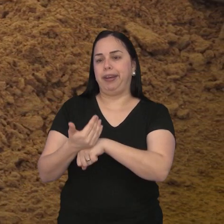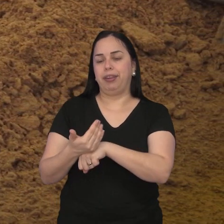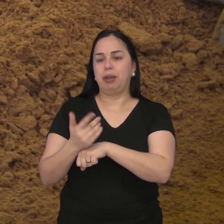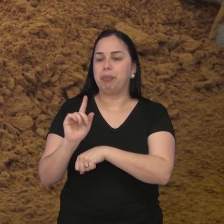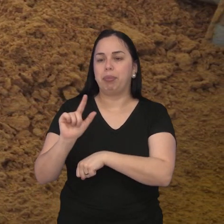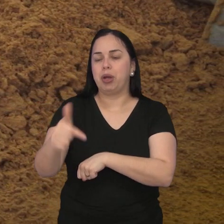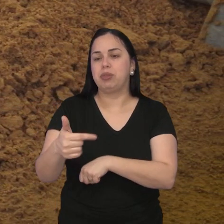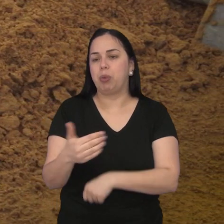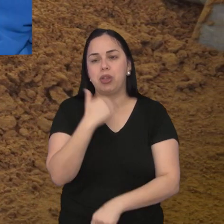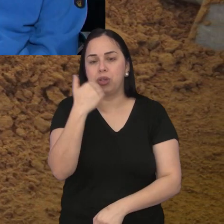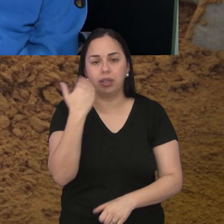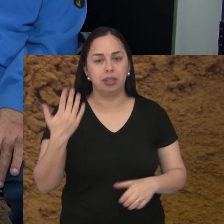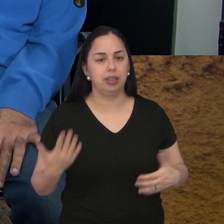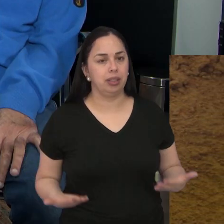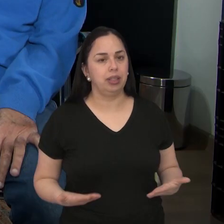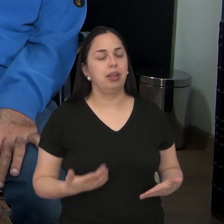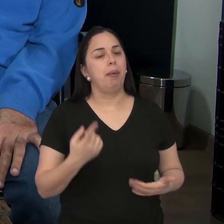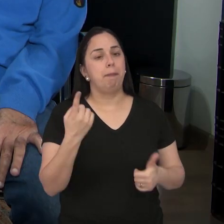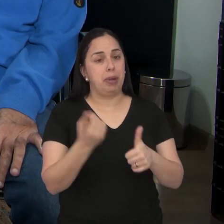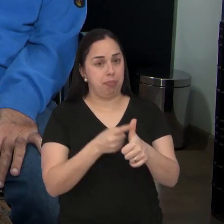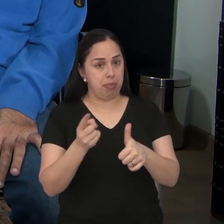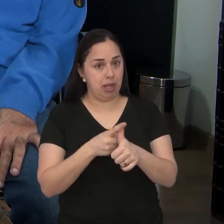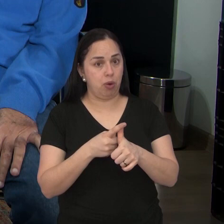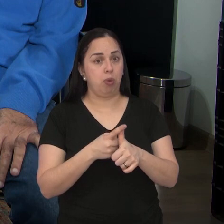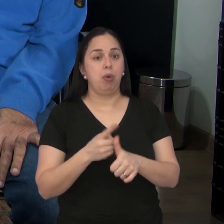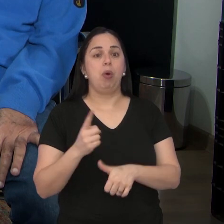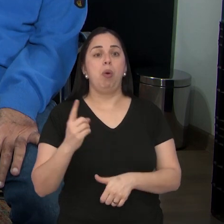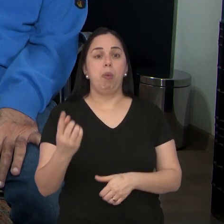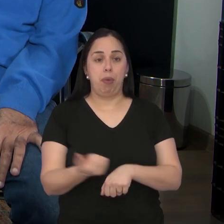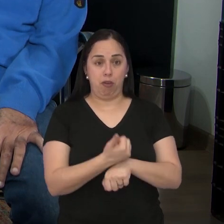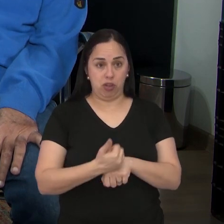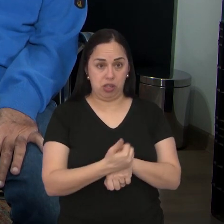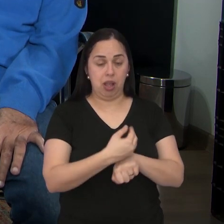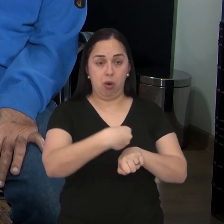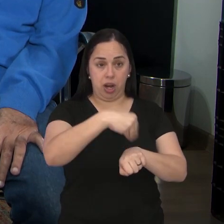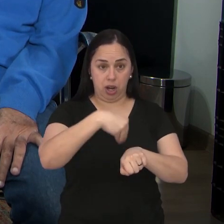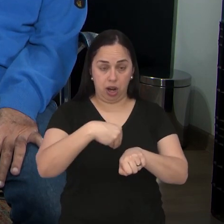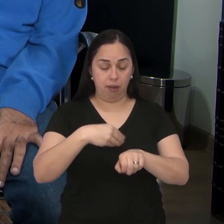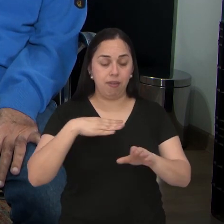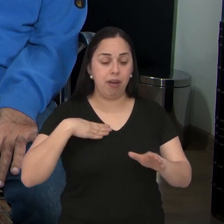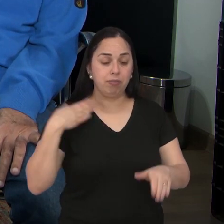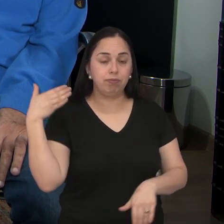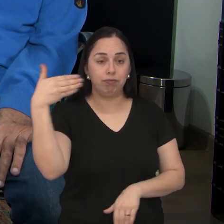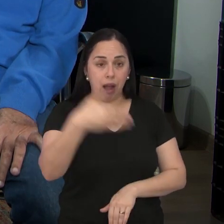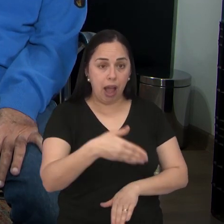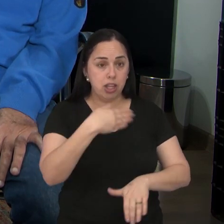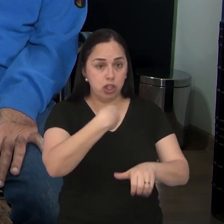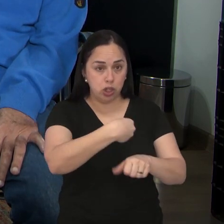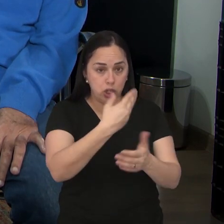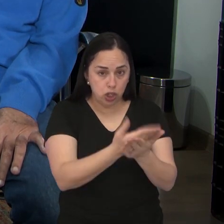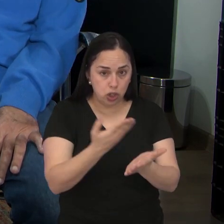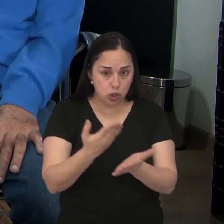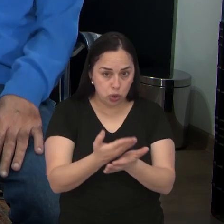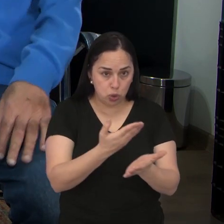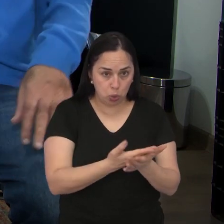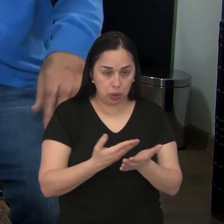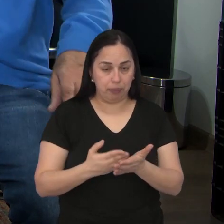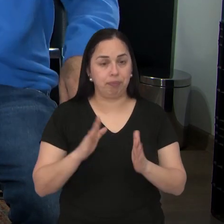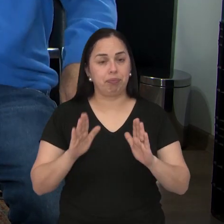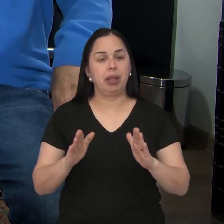arqueólogo entra antes para poder manter e não deixar se perder. Exato. O O Wagner estava comentando, tem um material